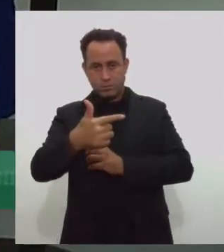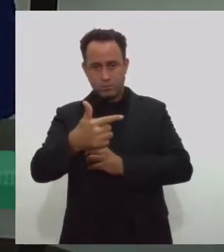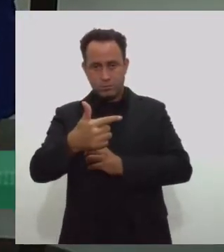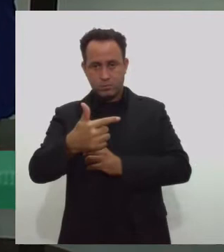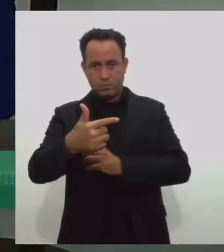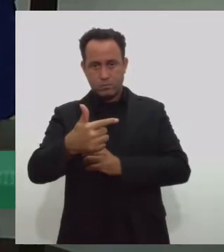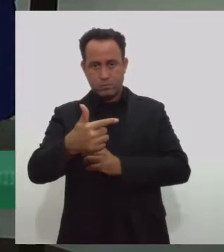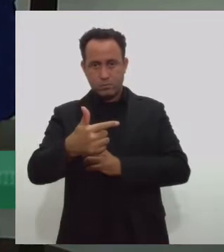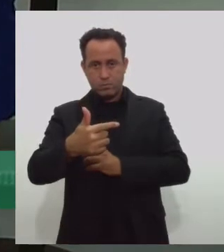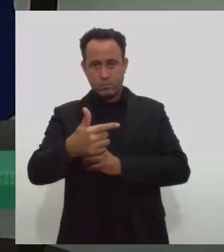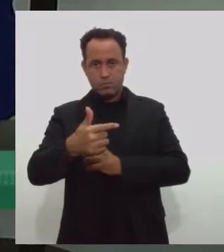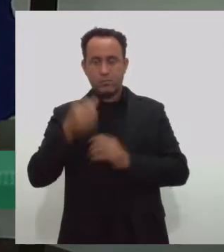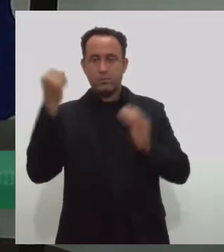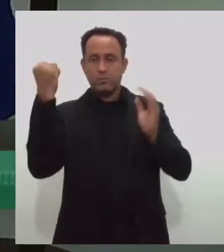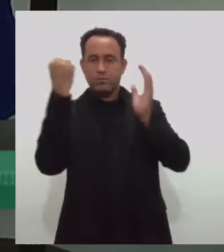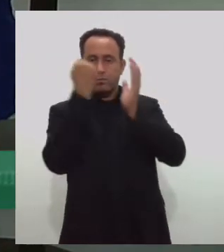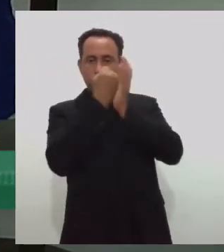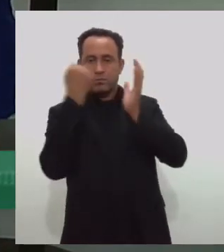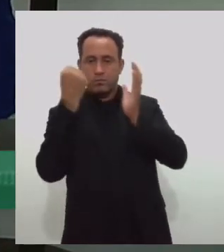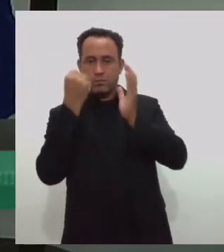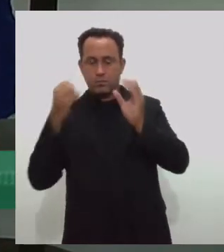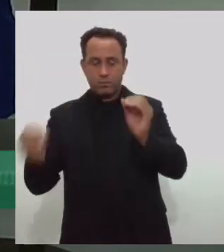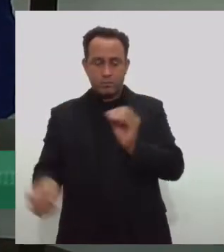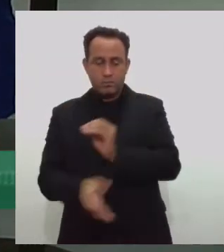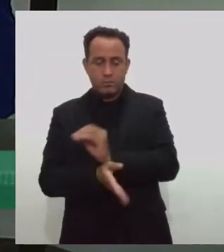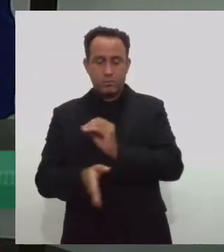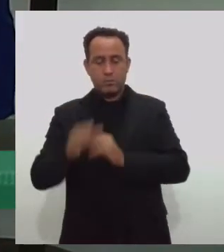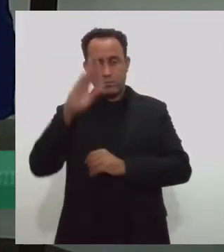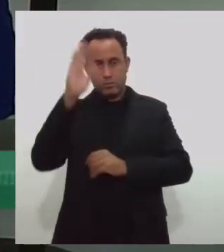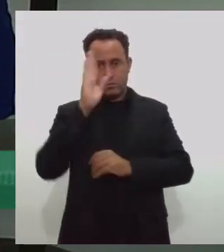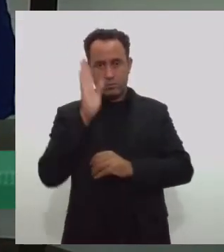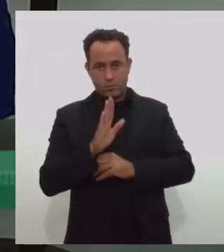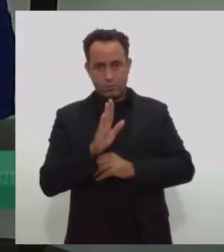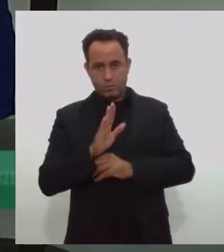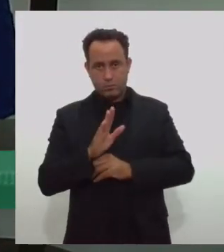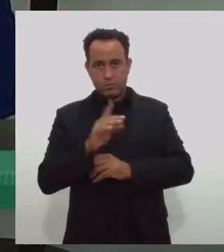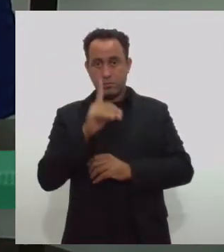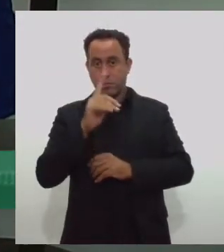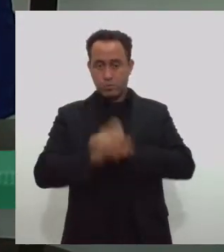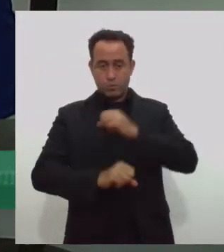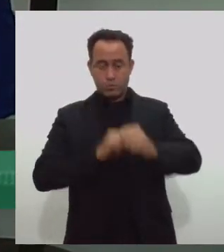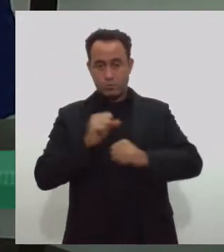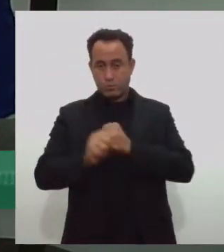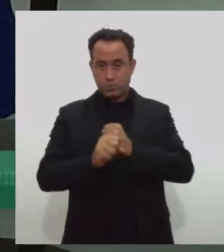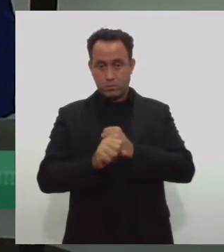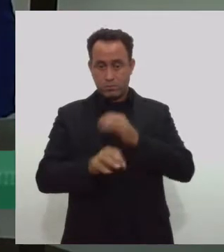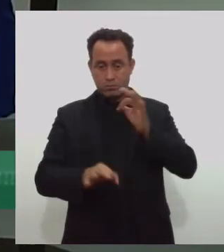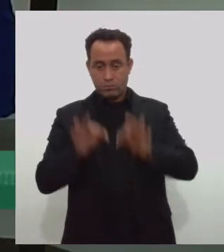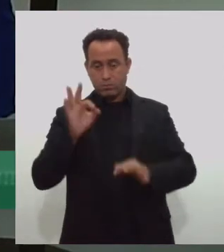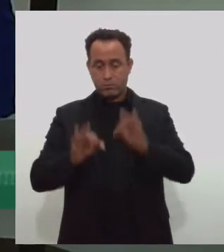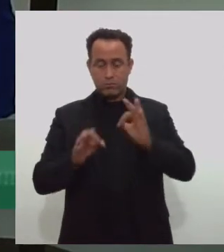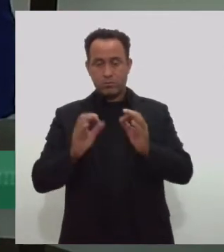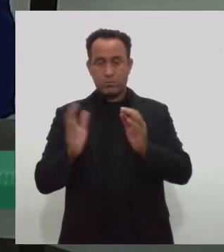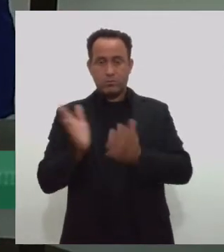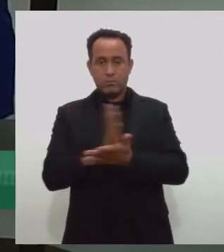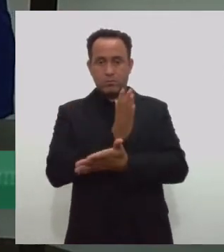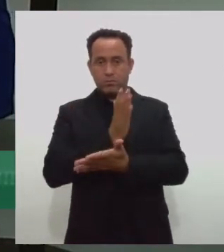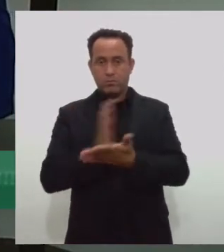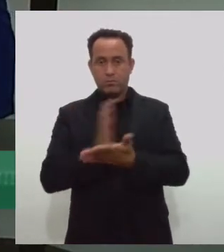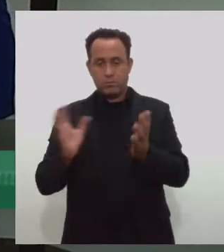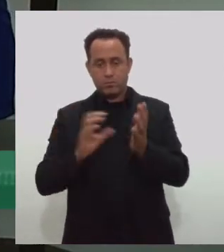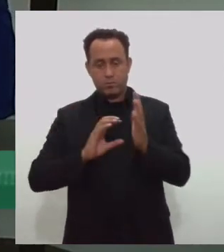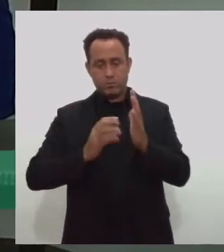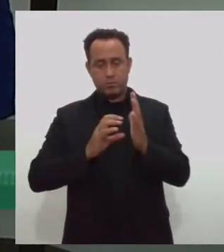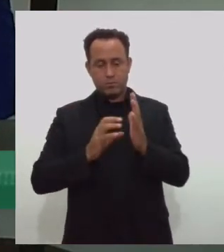foi considerada um marco contra a corrupção no Brasil, né? Uma das justificativas de alguns parlamentares federais é que